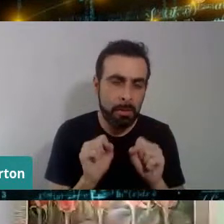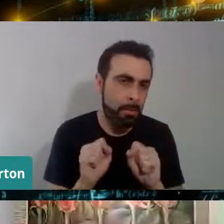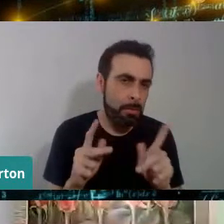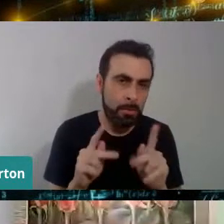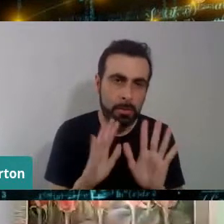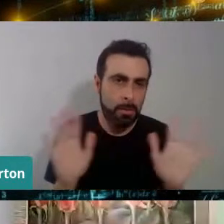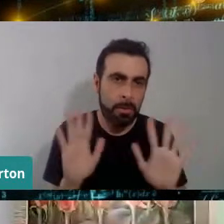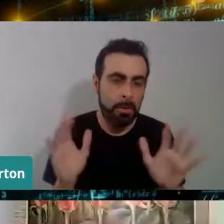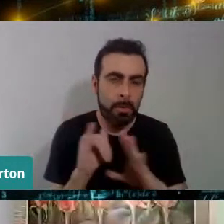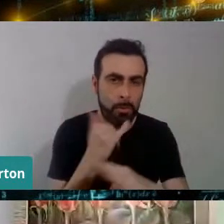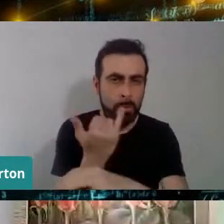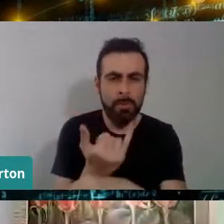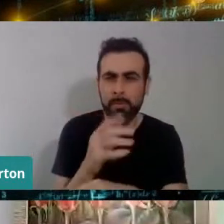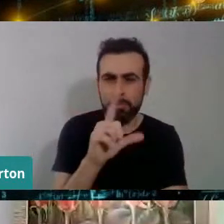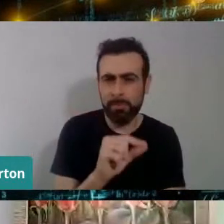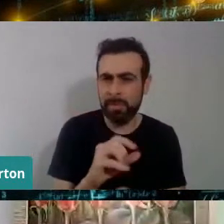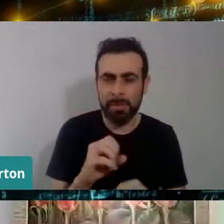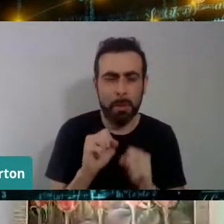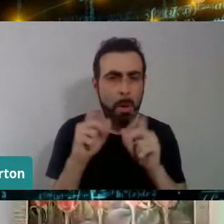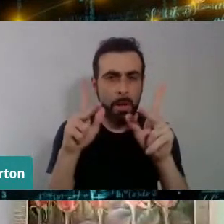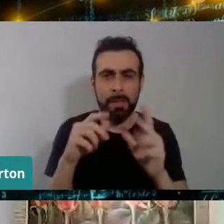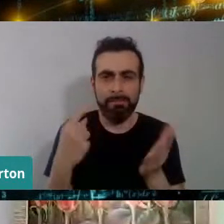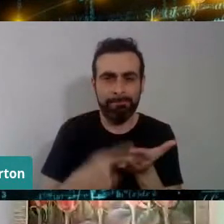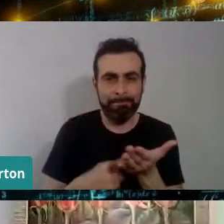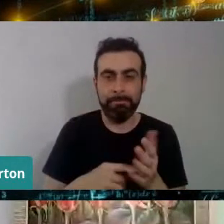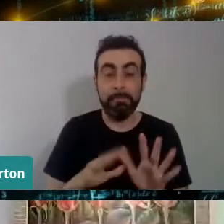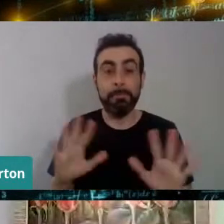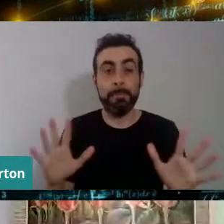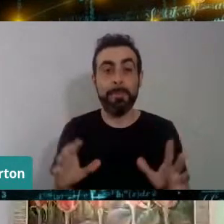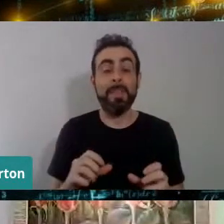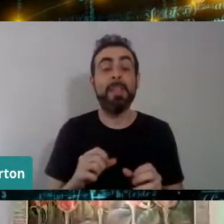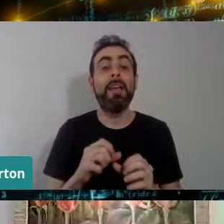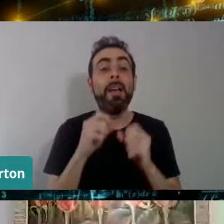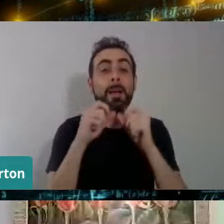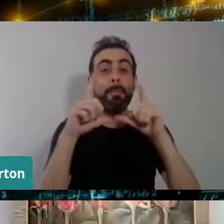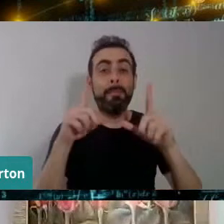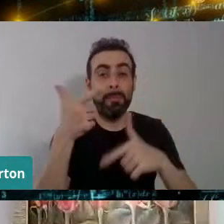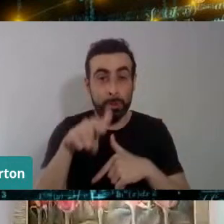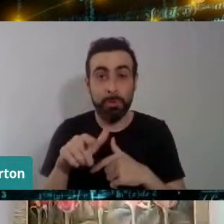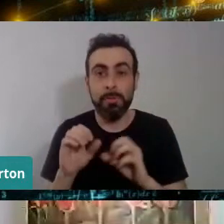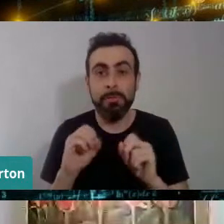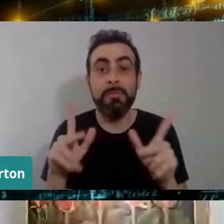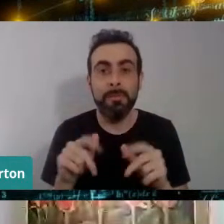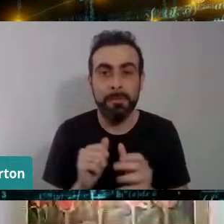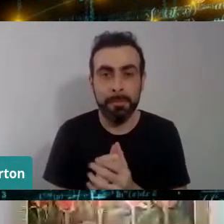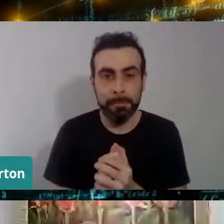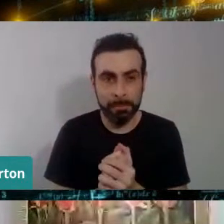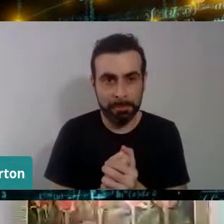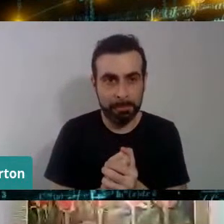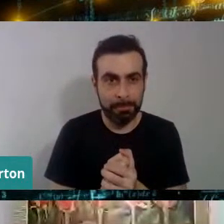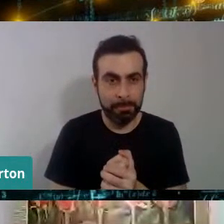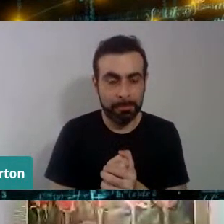Silencia o YouTube que daí dá certo. Agora liga o teu microfone novamente.